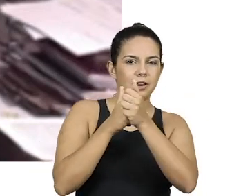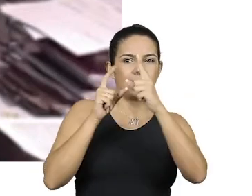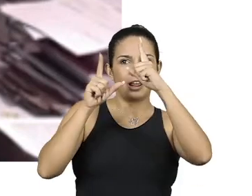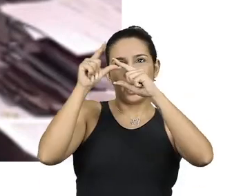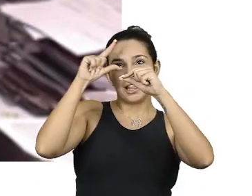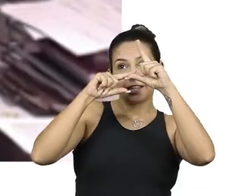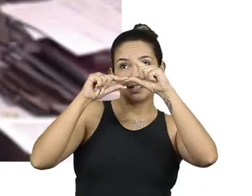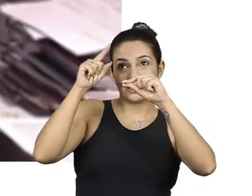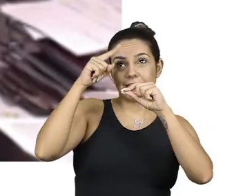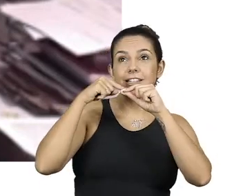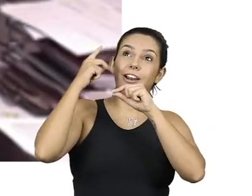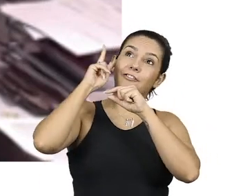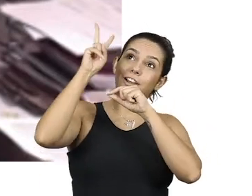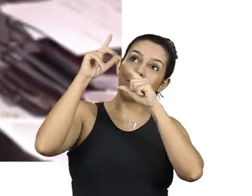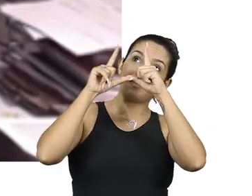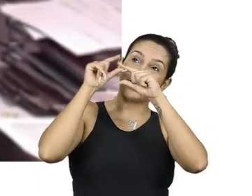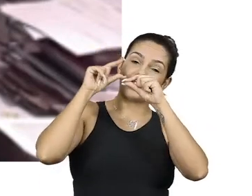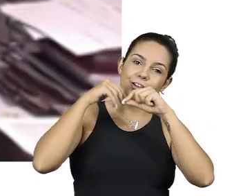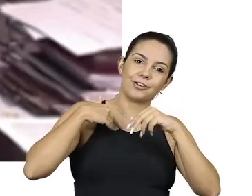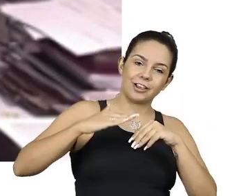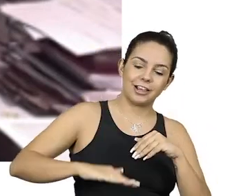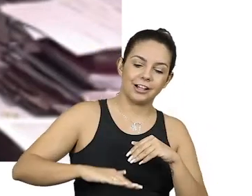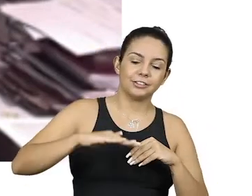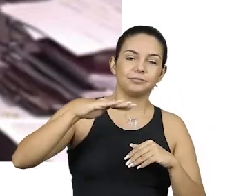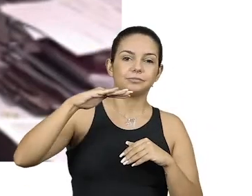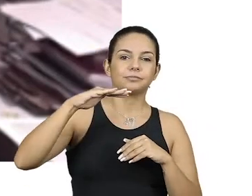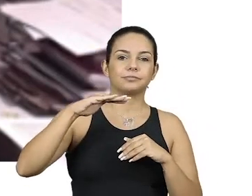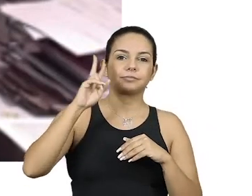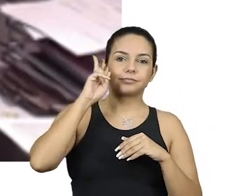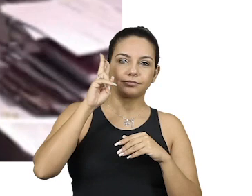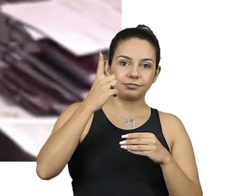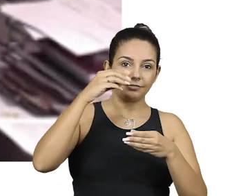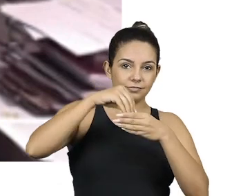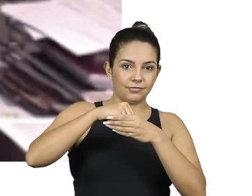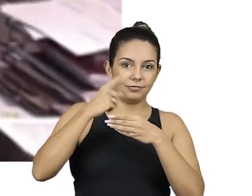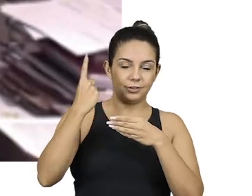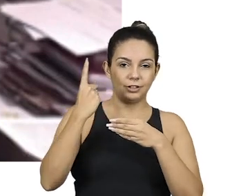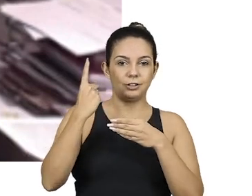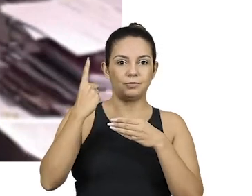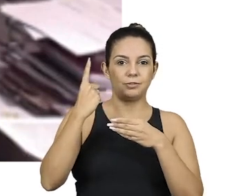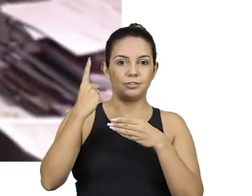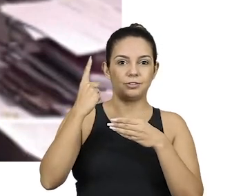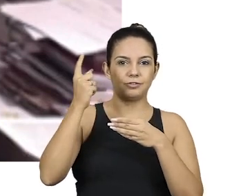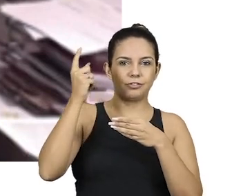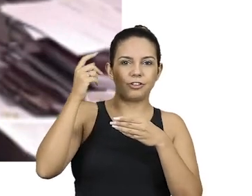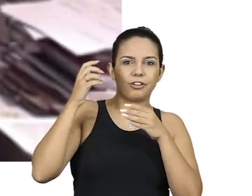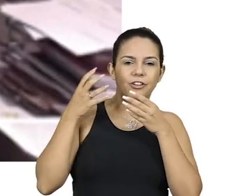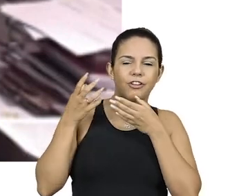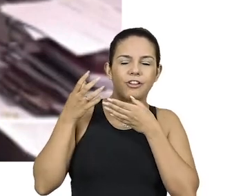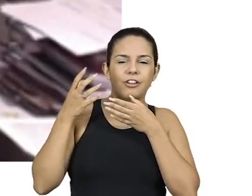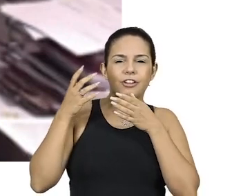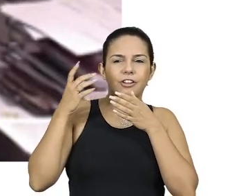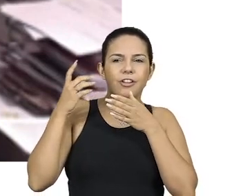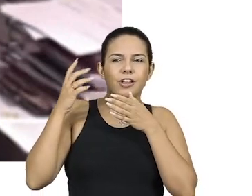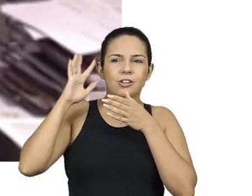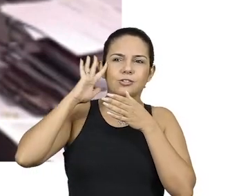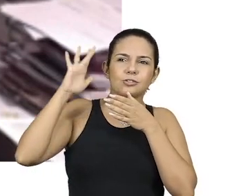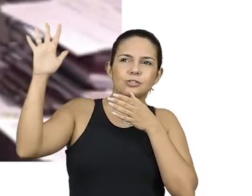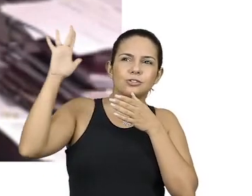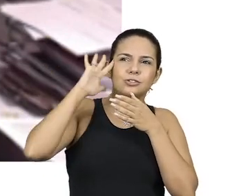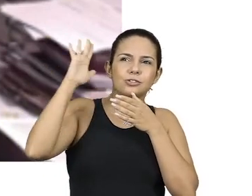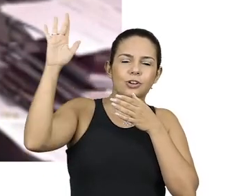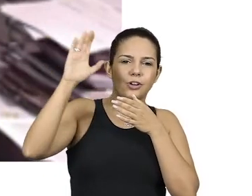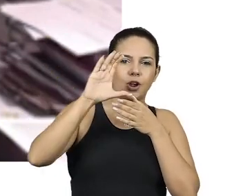das estrelas, e eu cresci dentro de uma miragem de colonização, em que